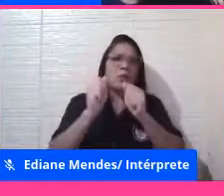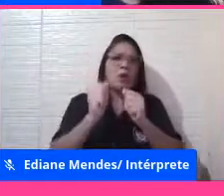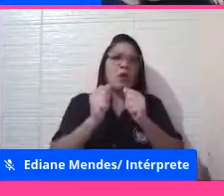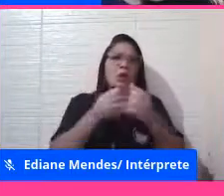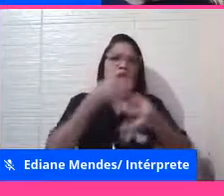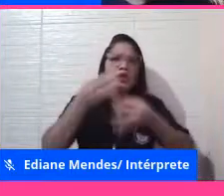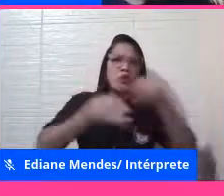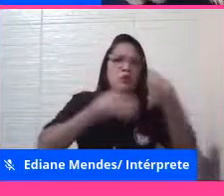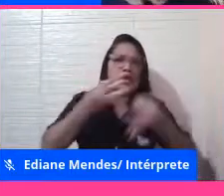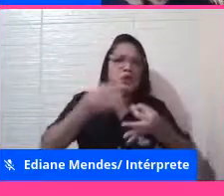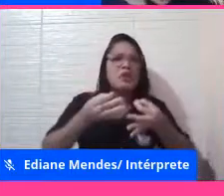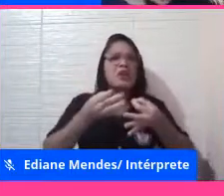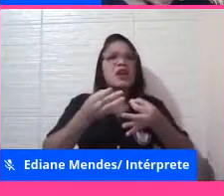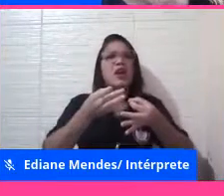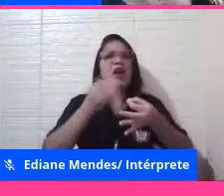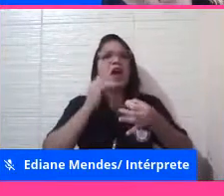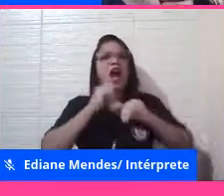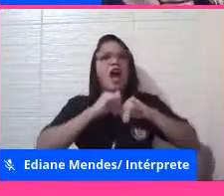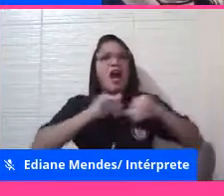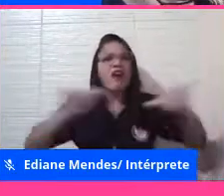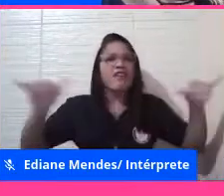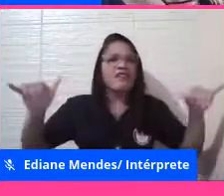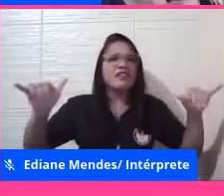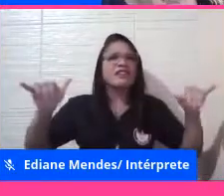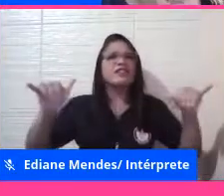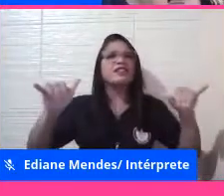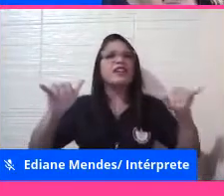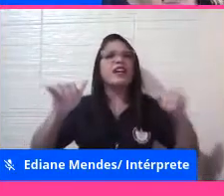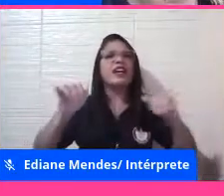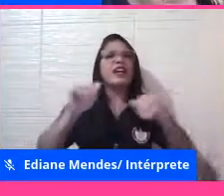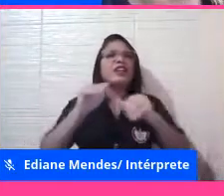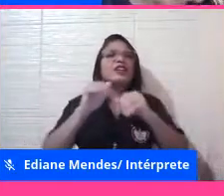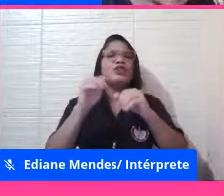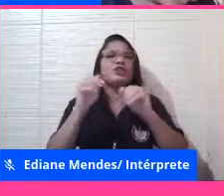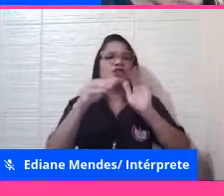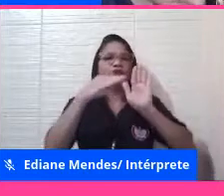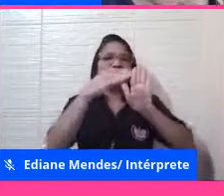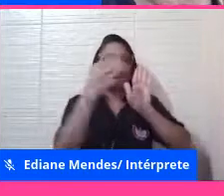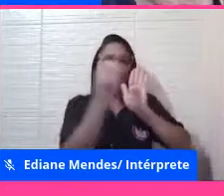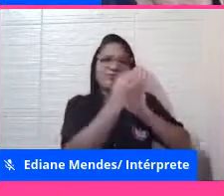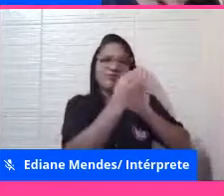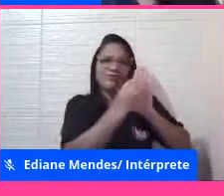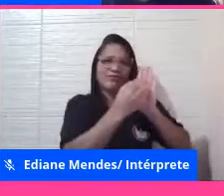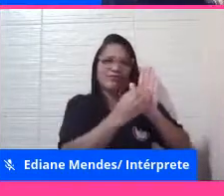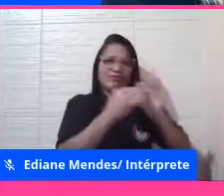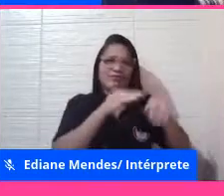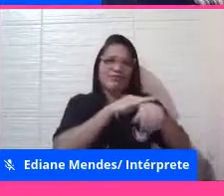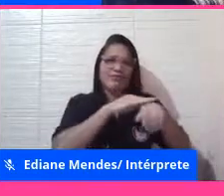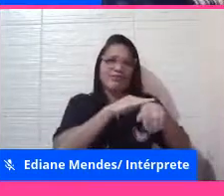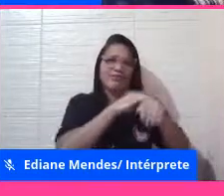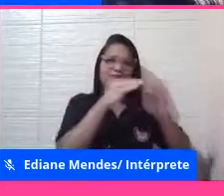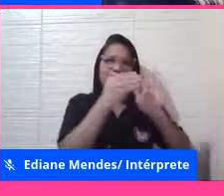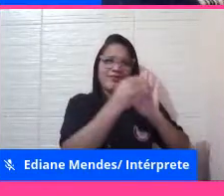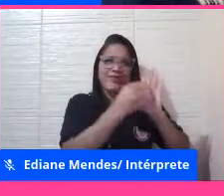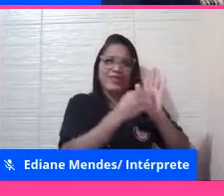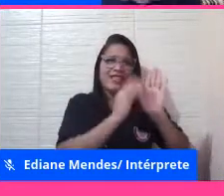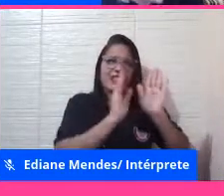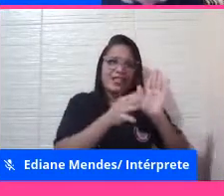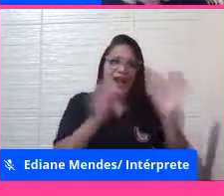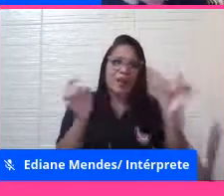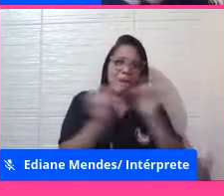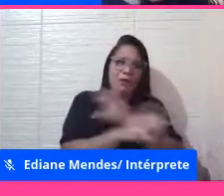fazer o download, ou se ainda vai demorar ainda, ou queria saber o feedback de vocês, para eu poder